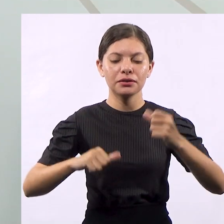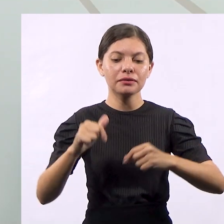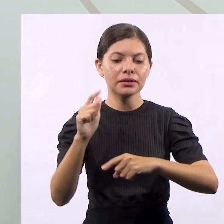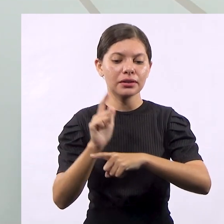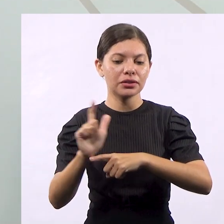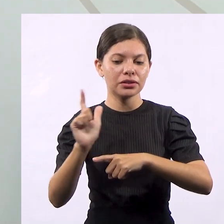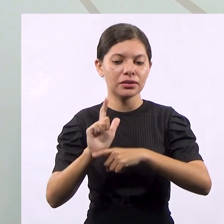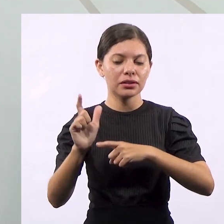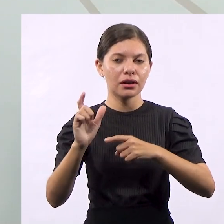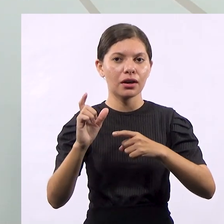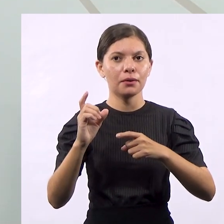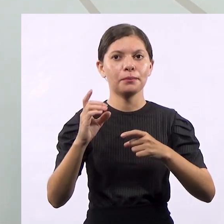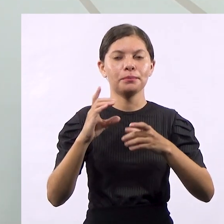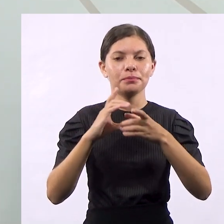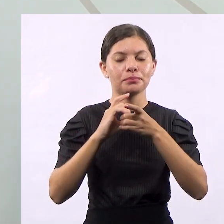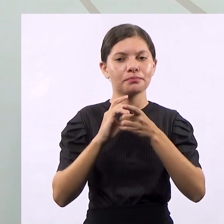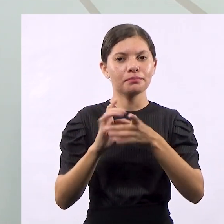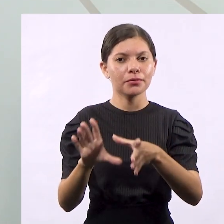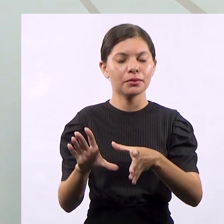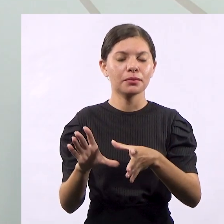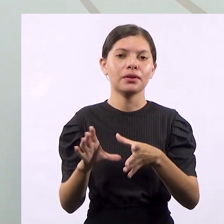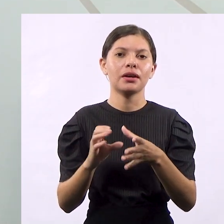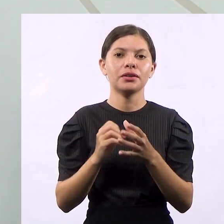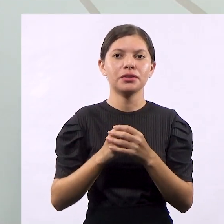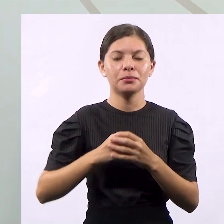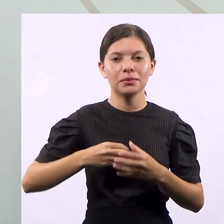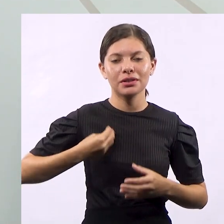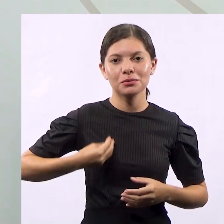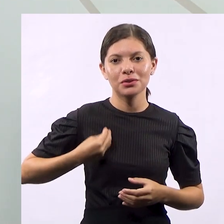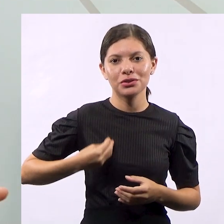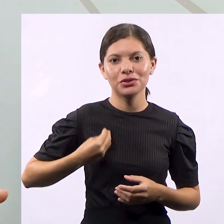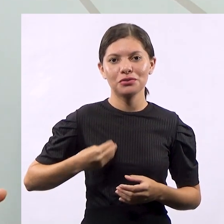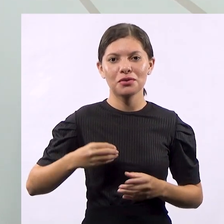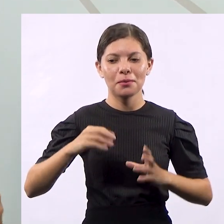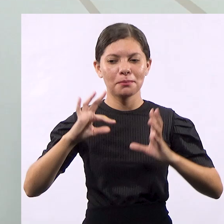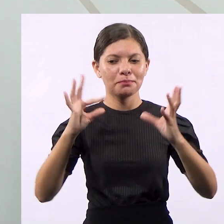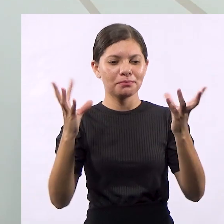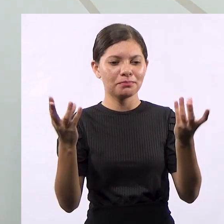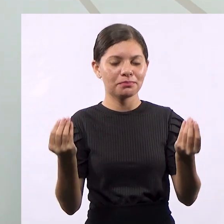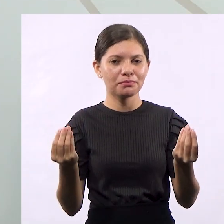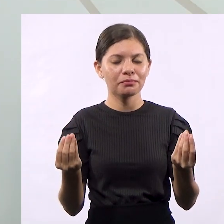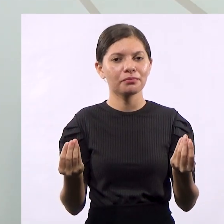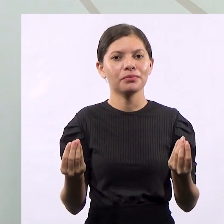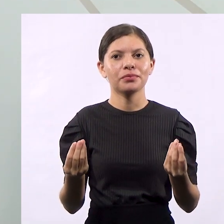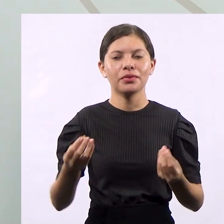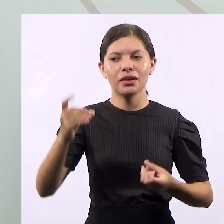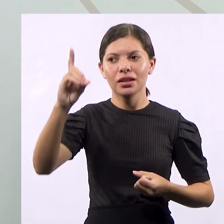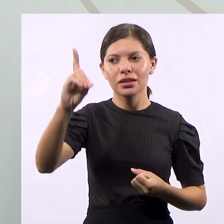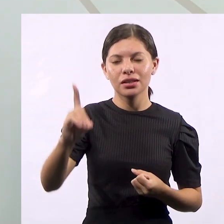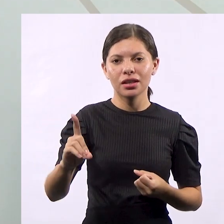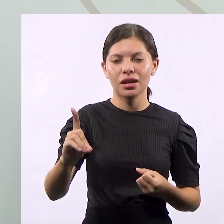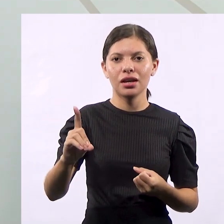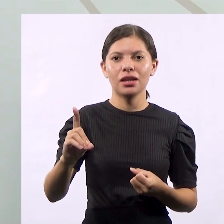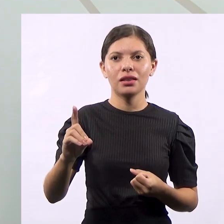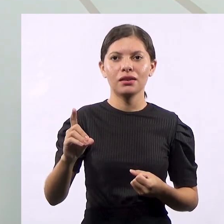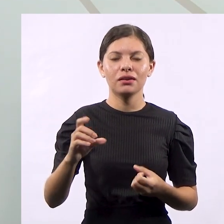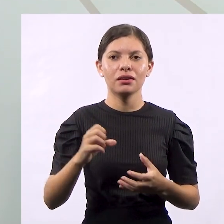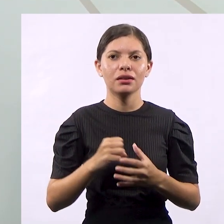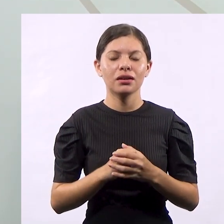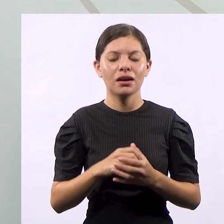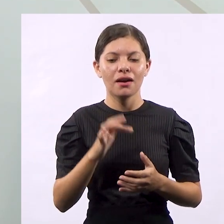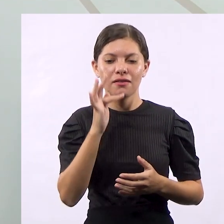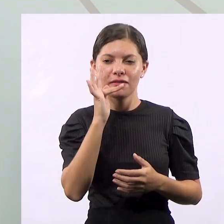democrática e participativa, todos têm direito, né, à voz e a voto. Então, isso faz com que realmente